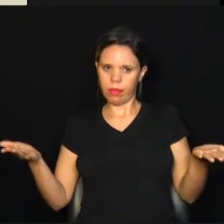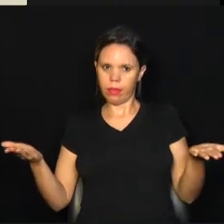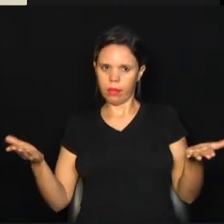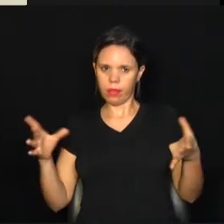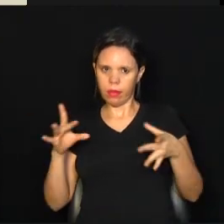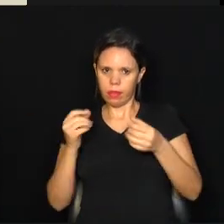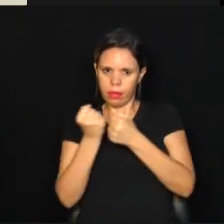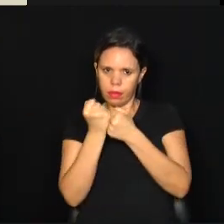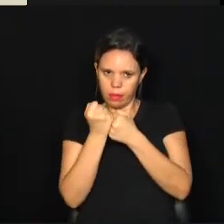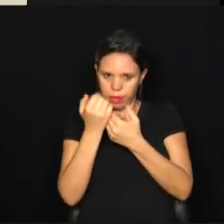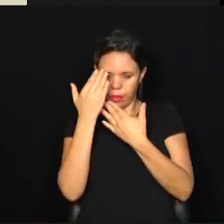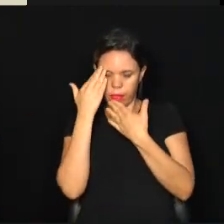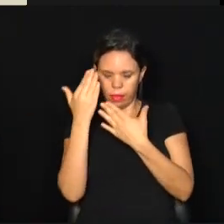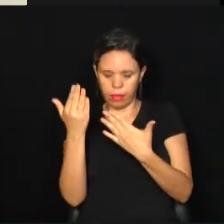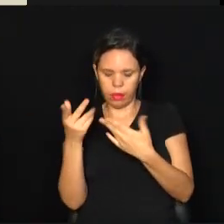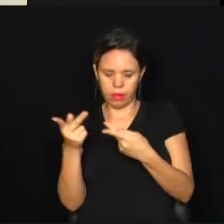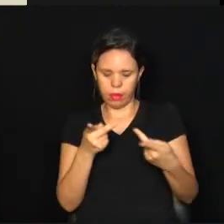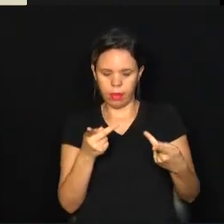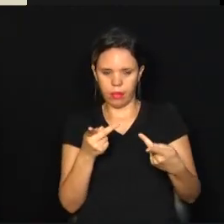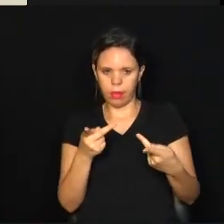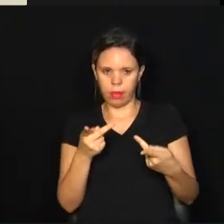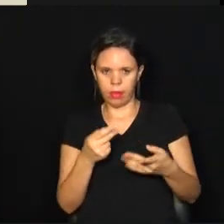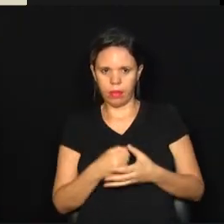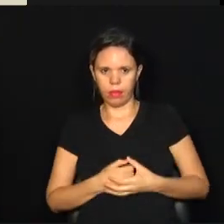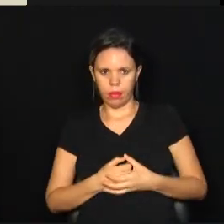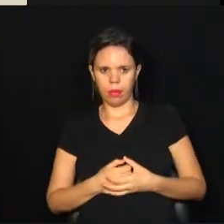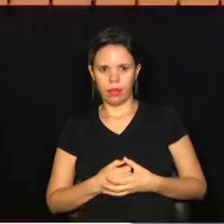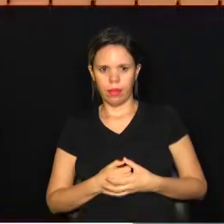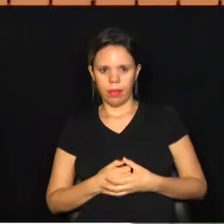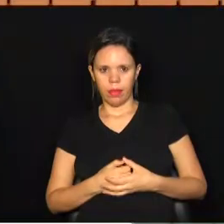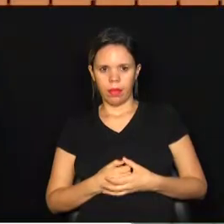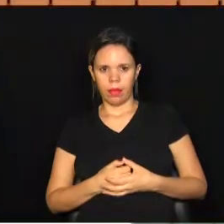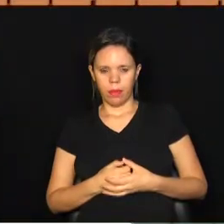somar. Obrigada pelo convite, viu?